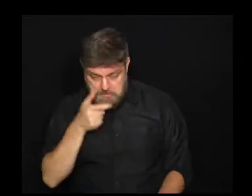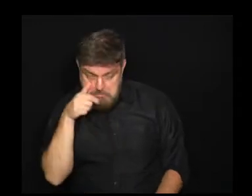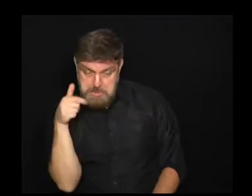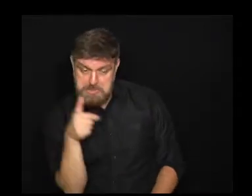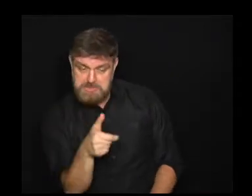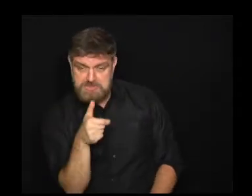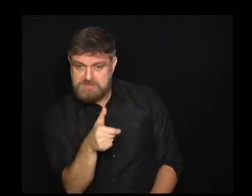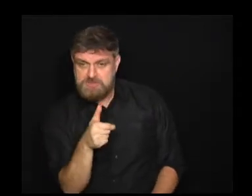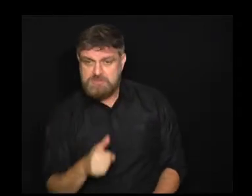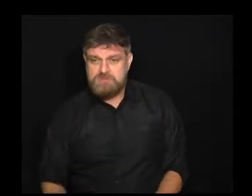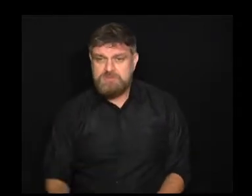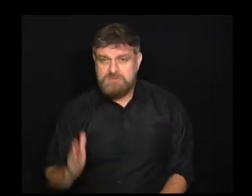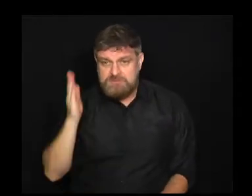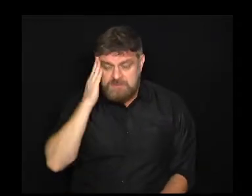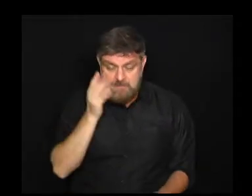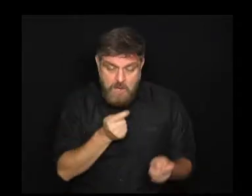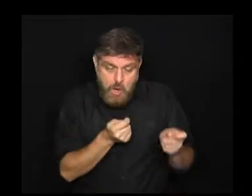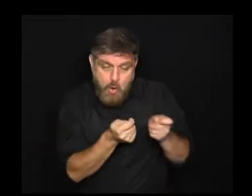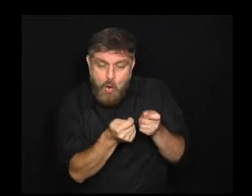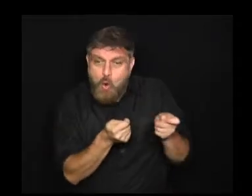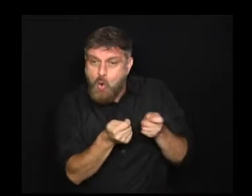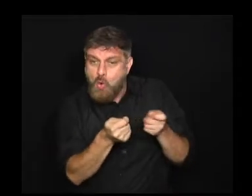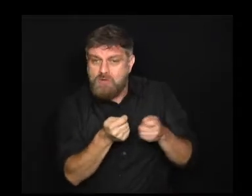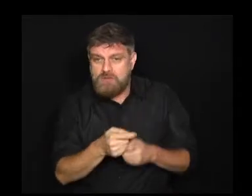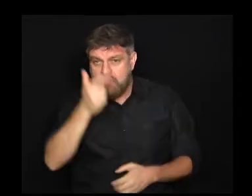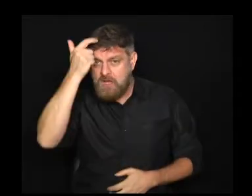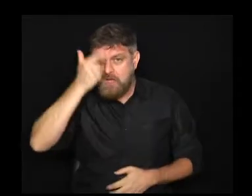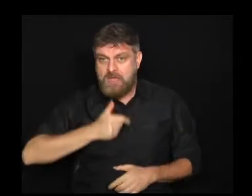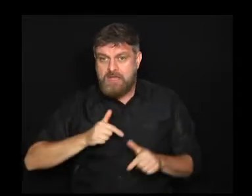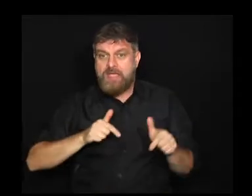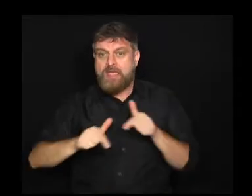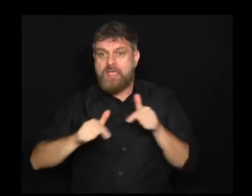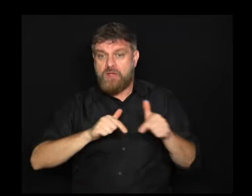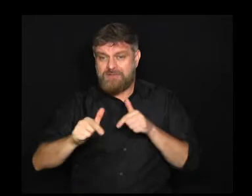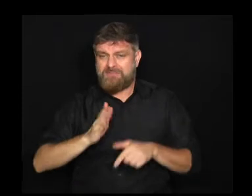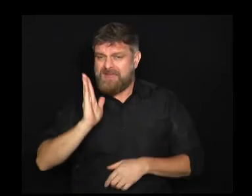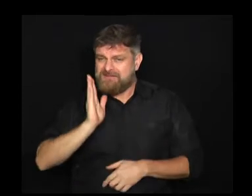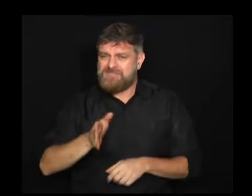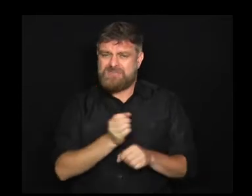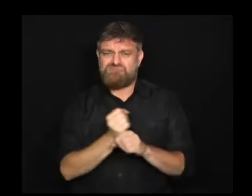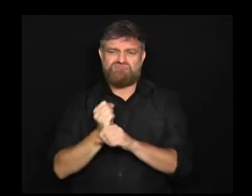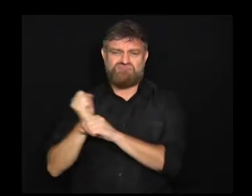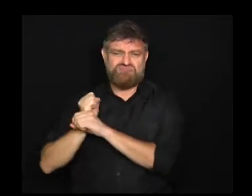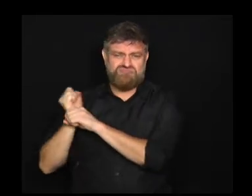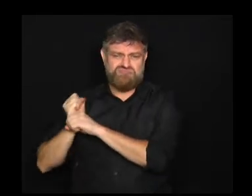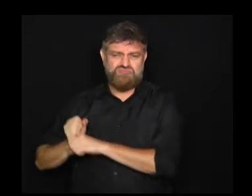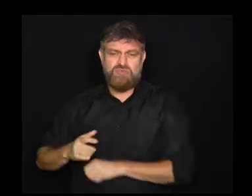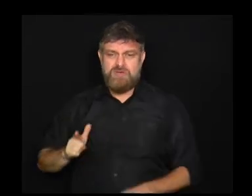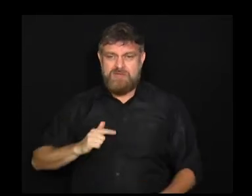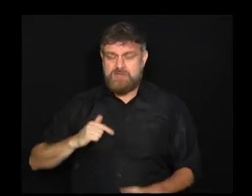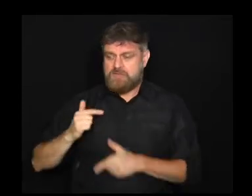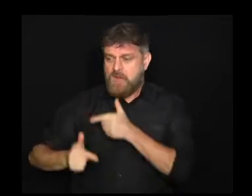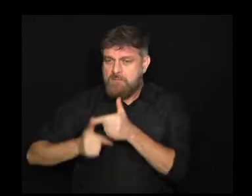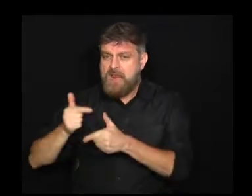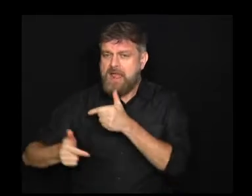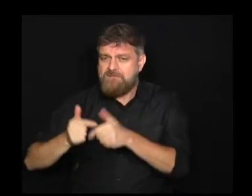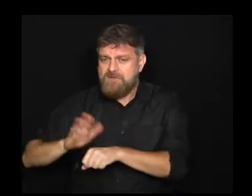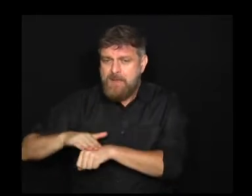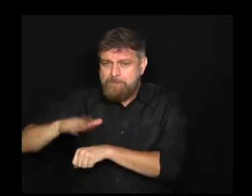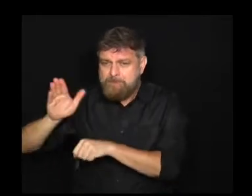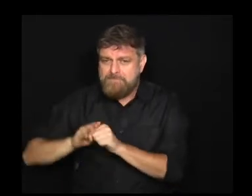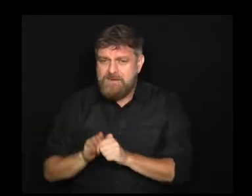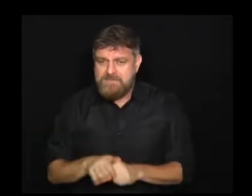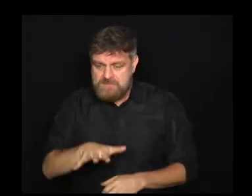interessante, não é? Porque eu que trabalho na vigilância já faz bastante tempo, a gente trabalhava muito mais só